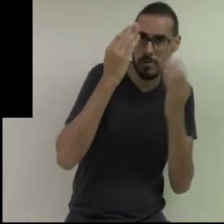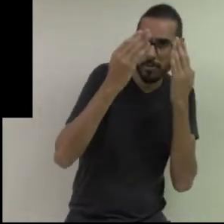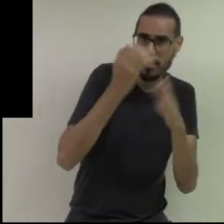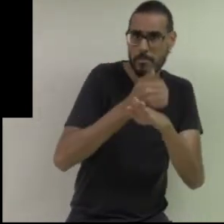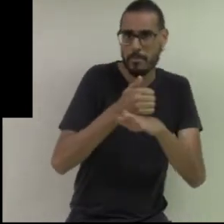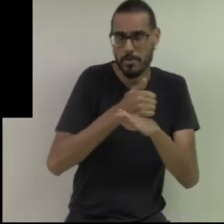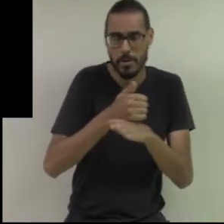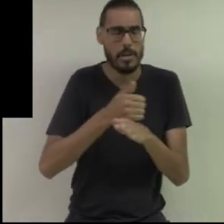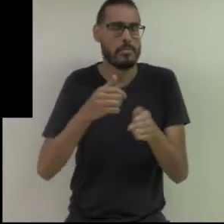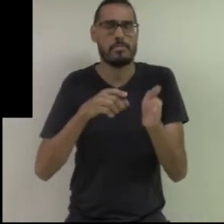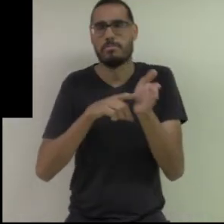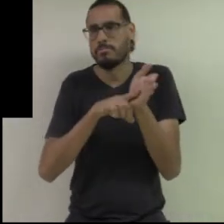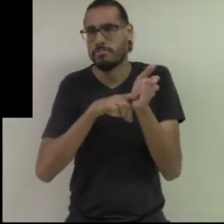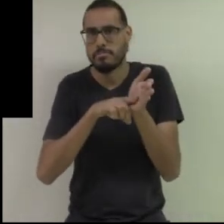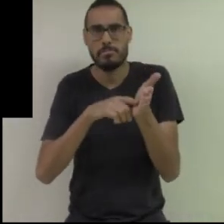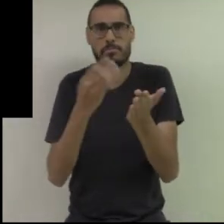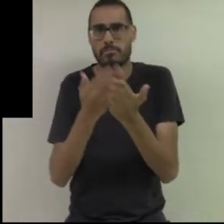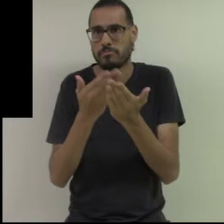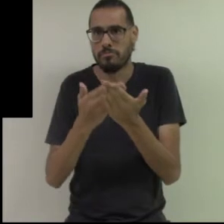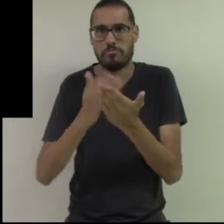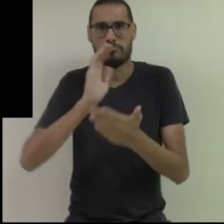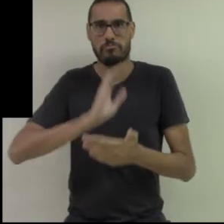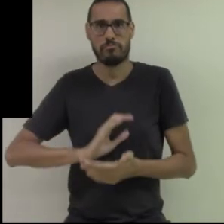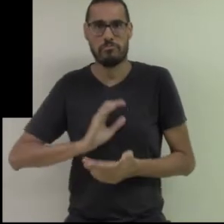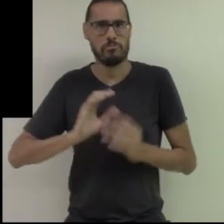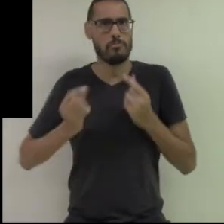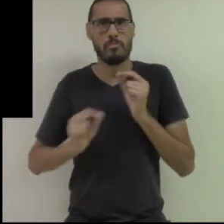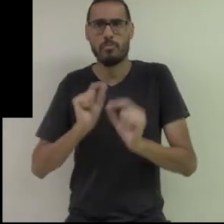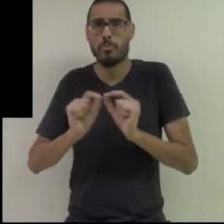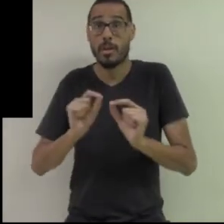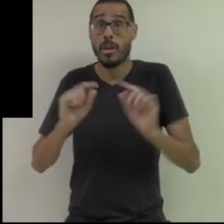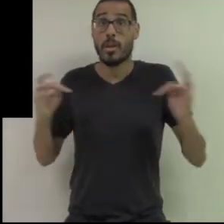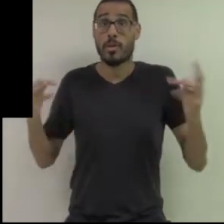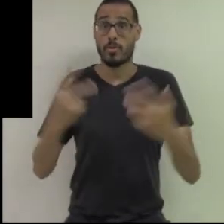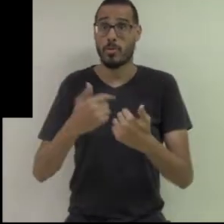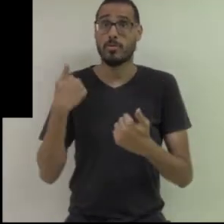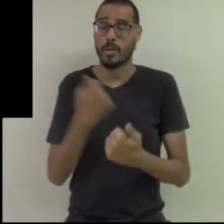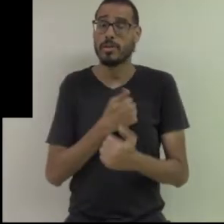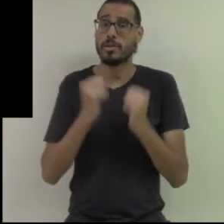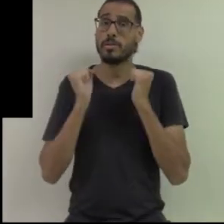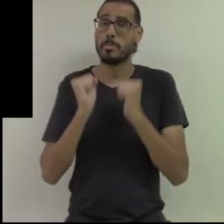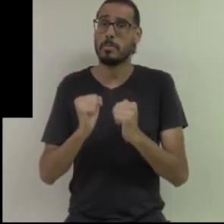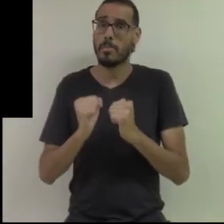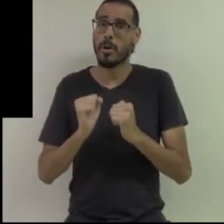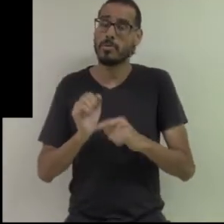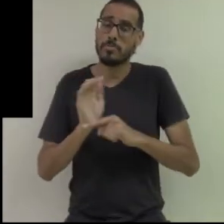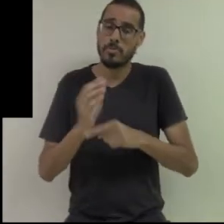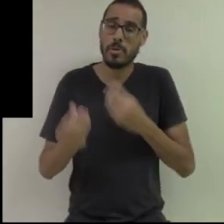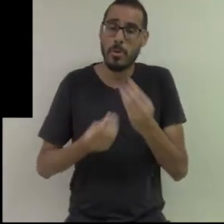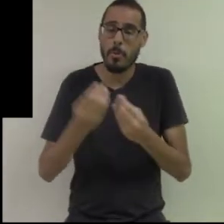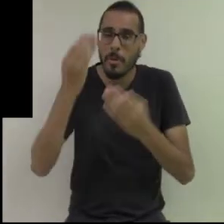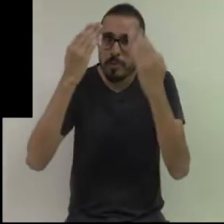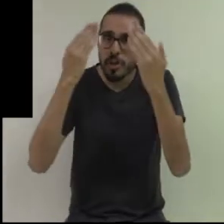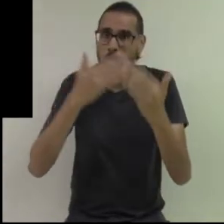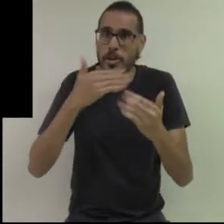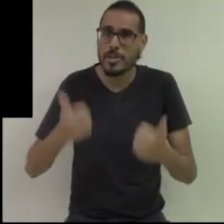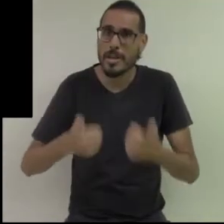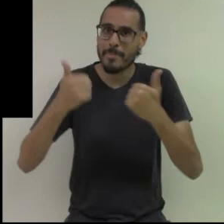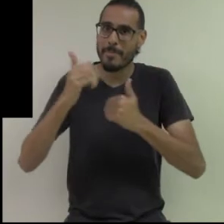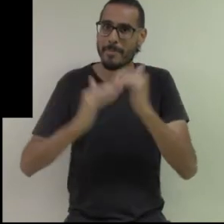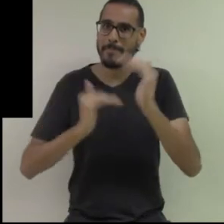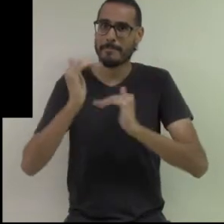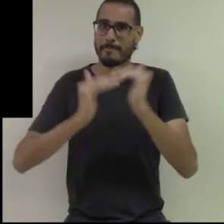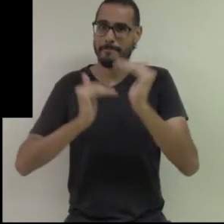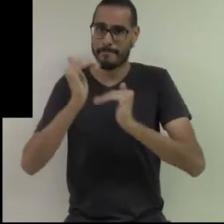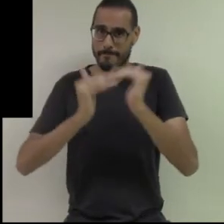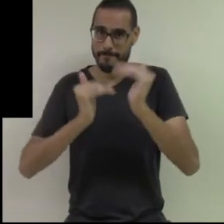professores, estudantes, cidadãos, quem quer que seja, todos nós podemos contribuir para a construção de uma psicologia que se move junto, que se